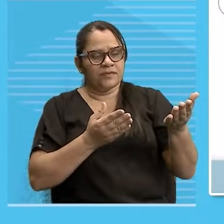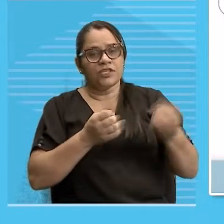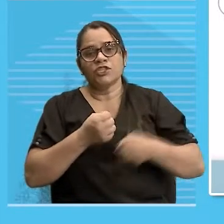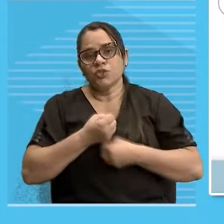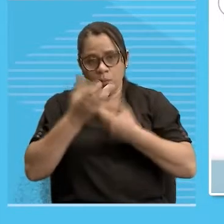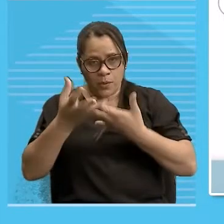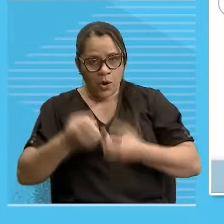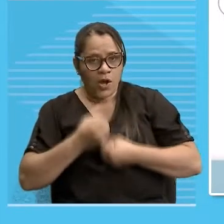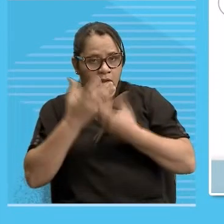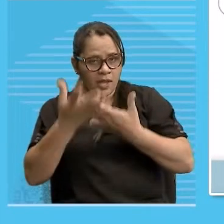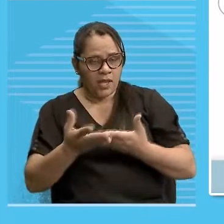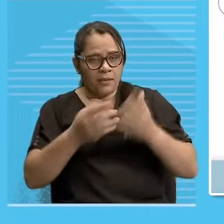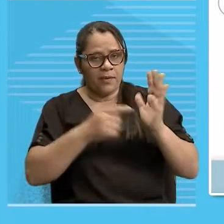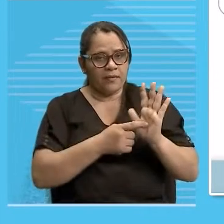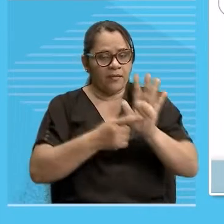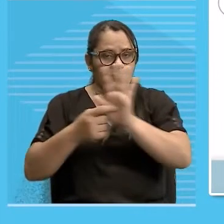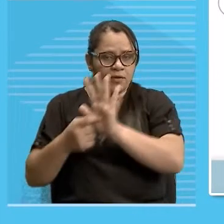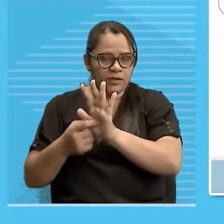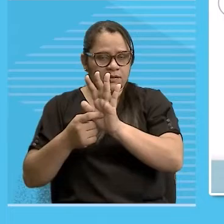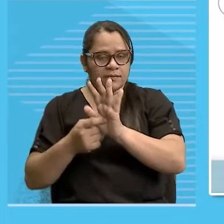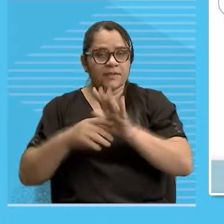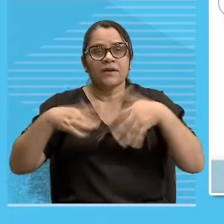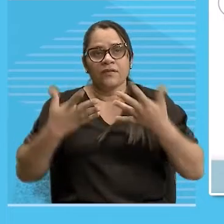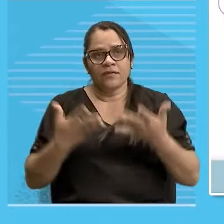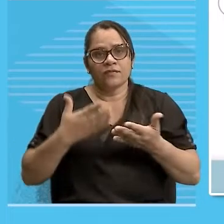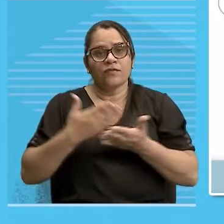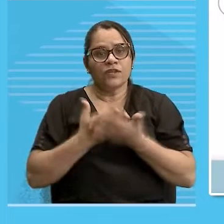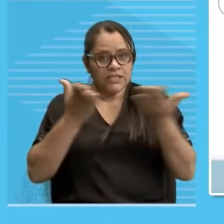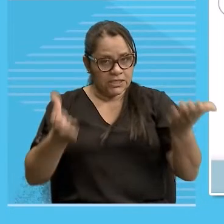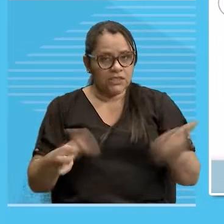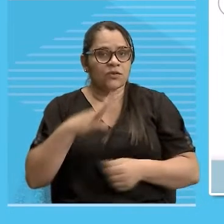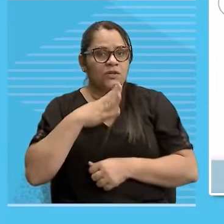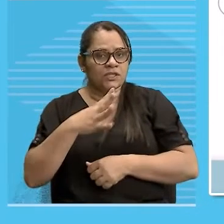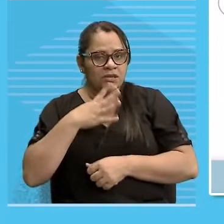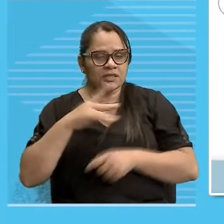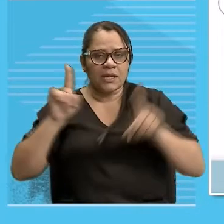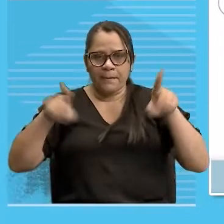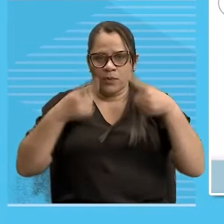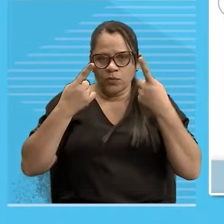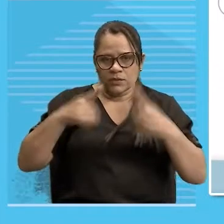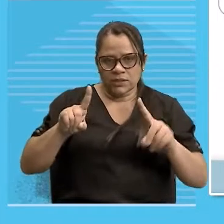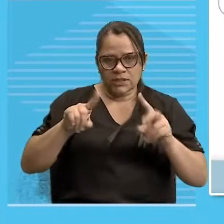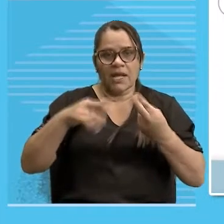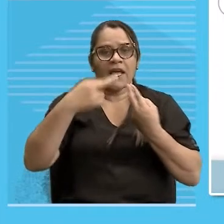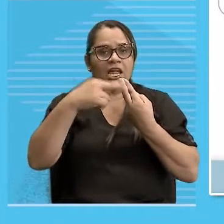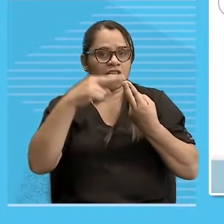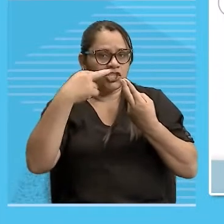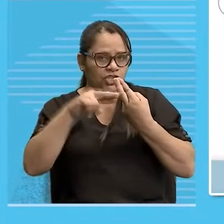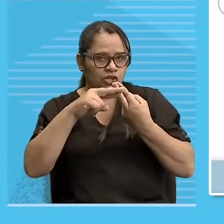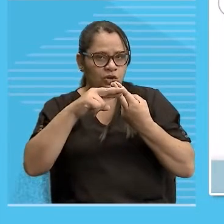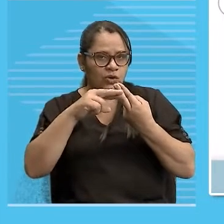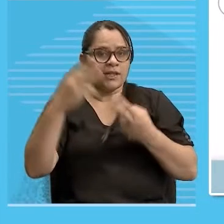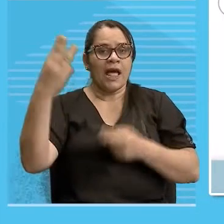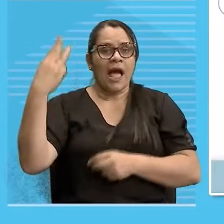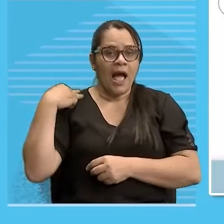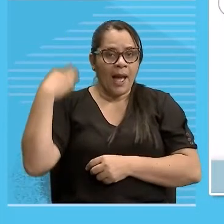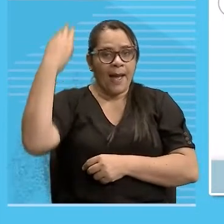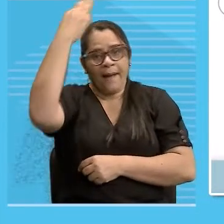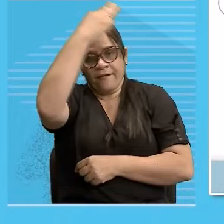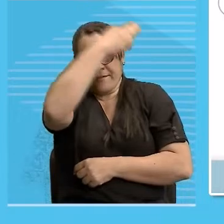Sabe aquelas músicas religiosas que tem, por exemplo, Ave Maria?